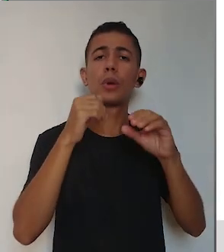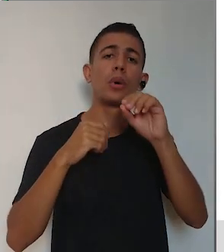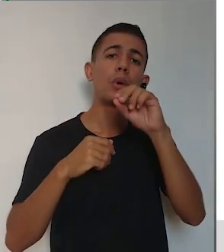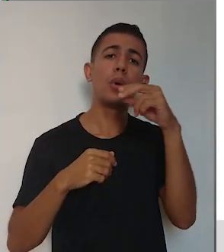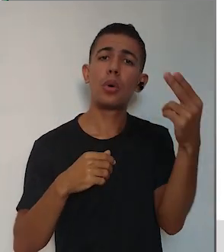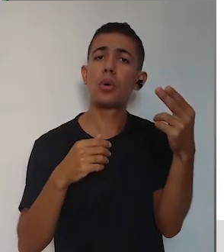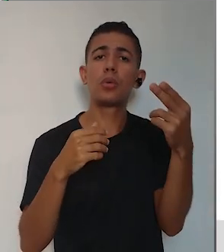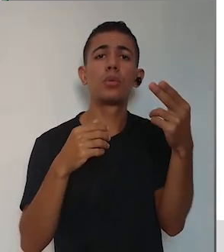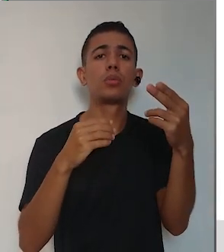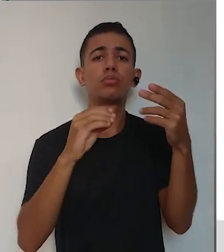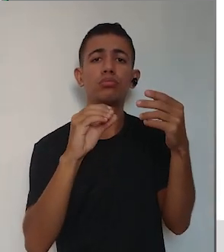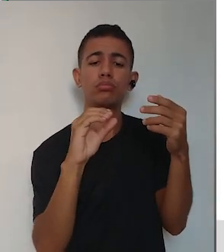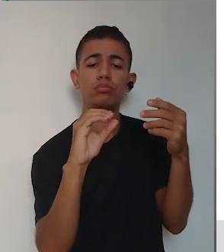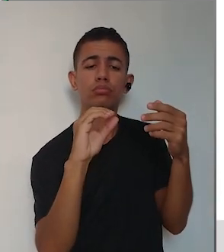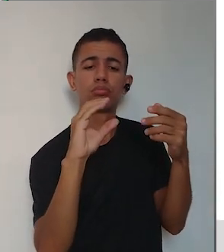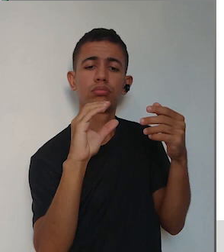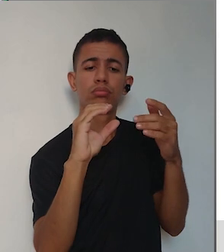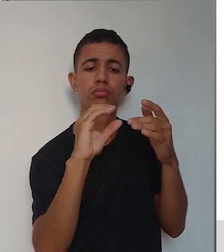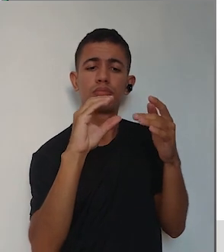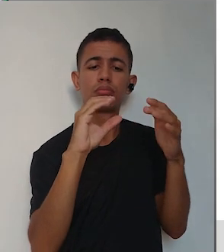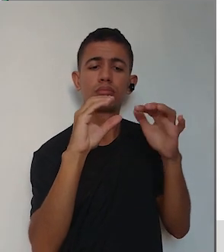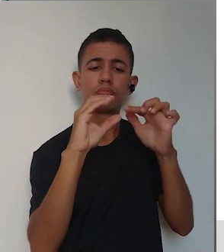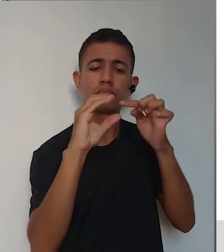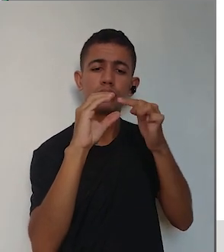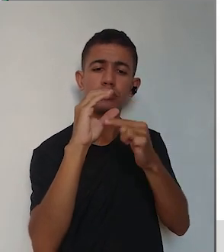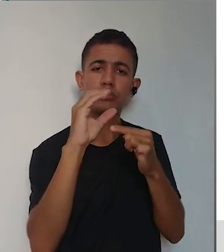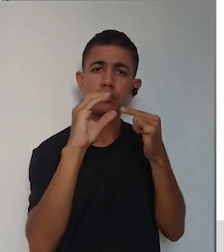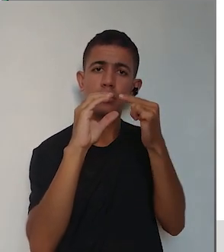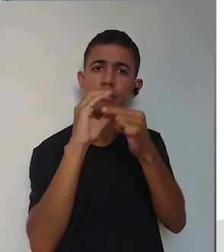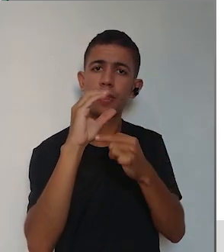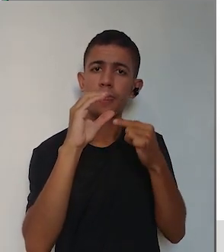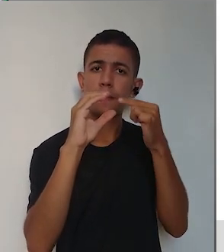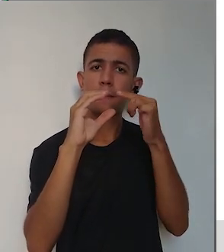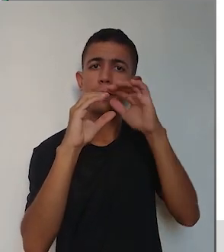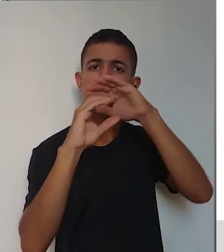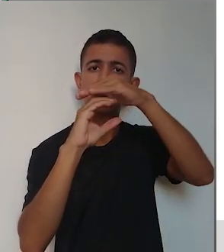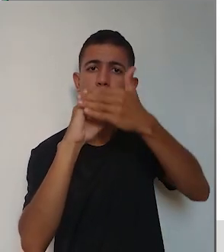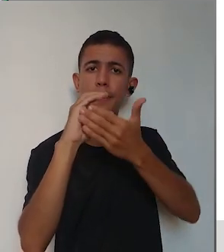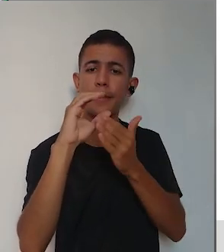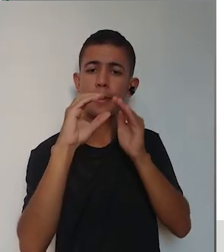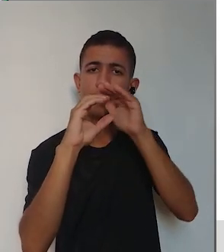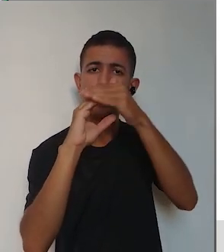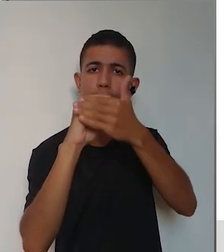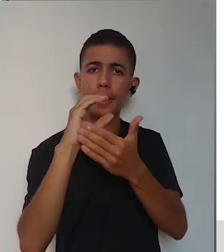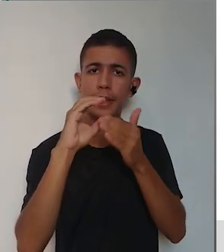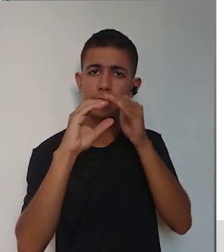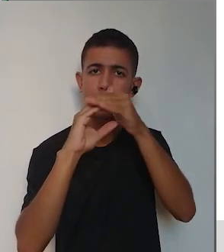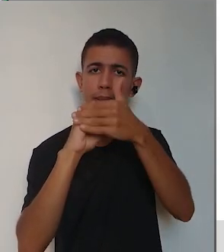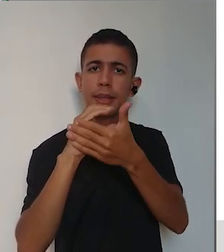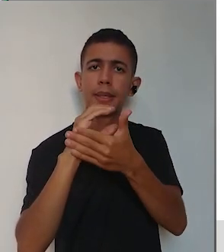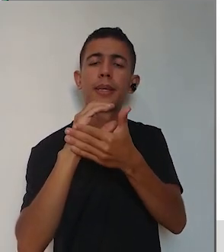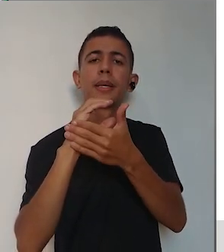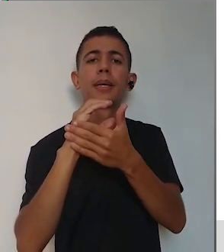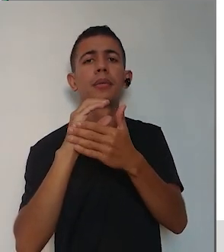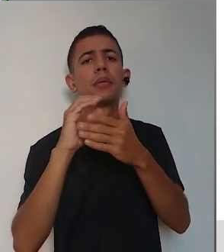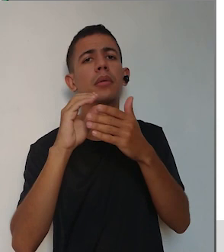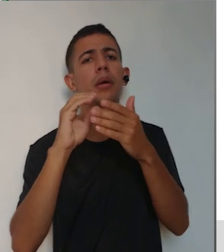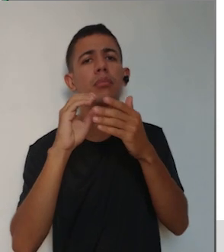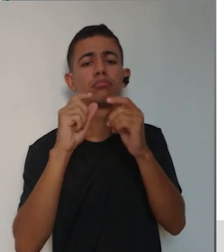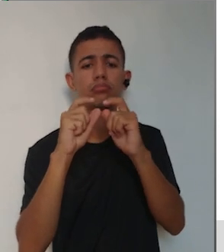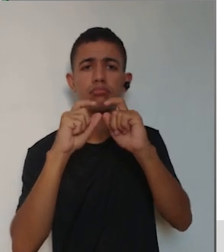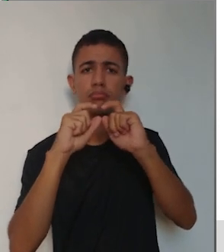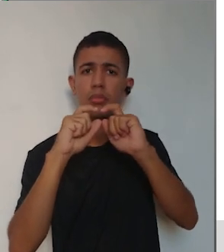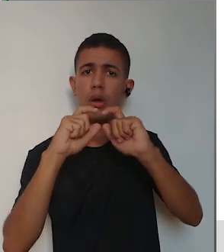ou a abertura de canais de cálcios da cavéola da membrana, que aumenta a permeabilidade